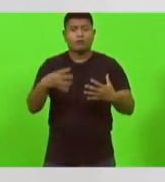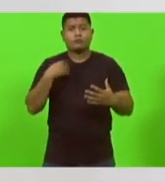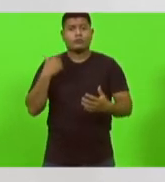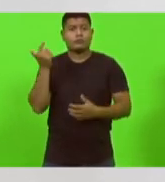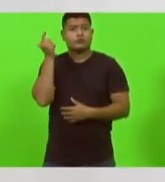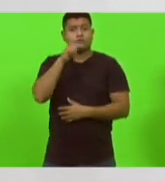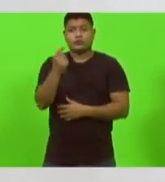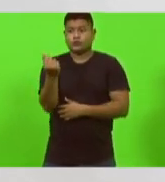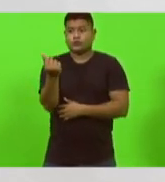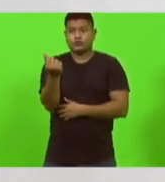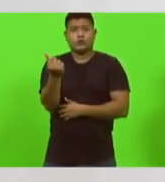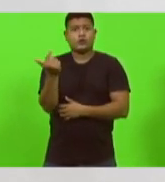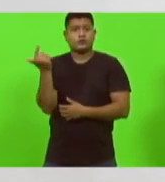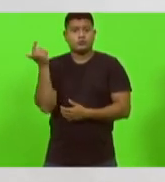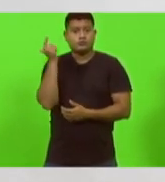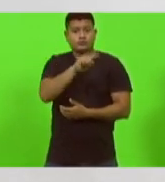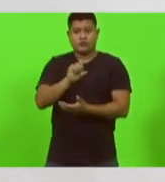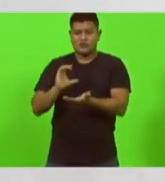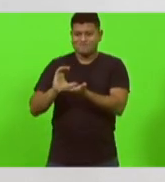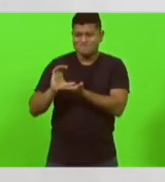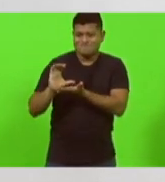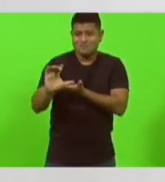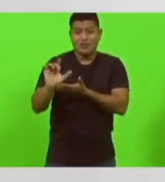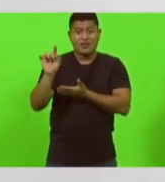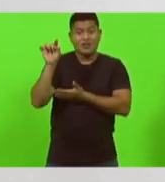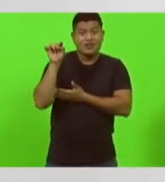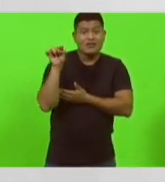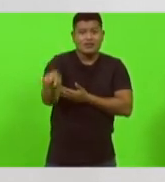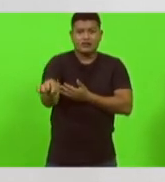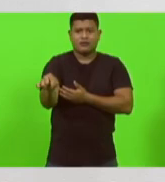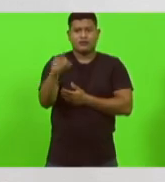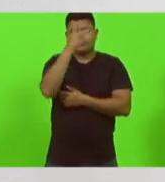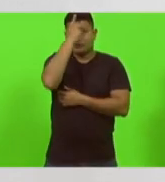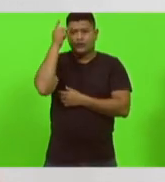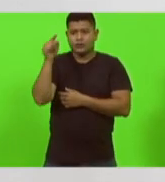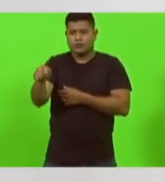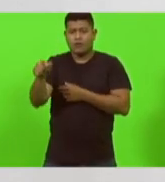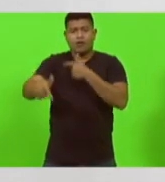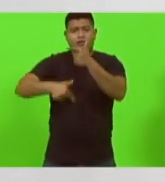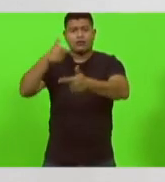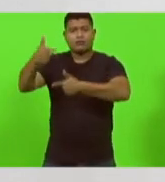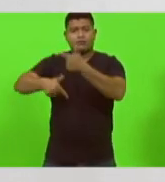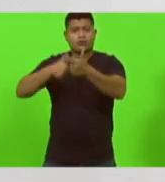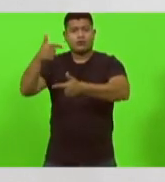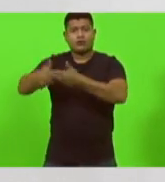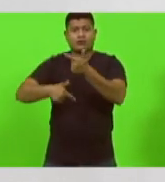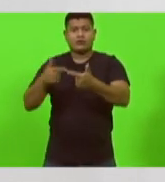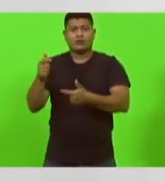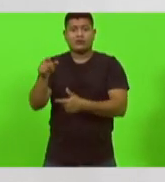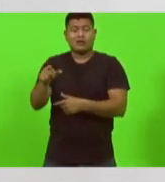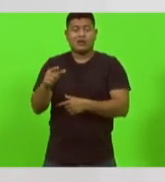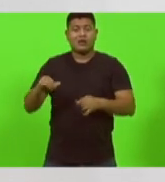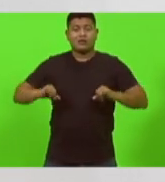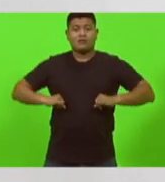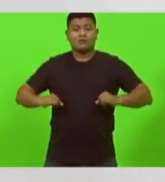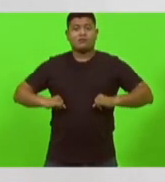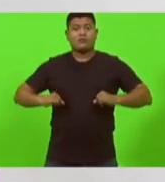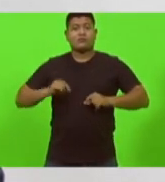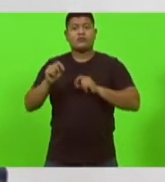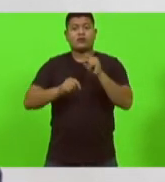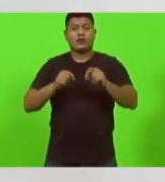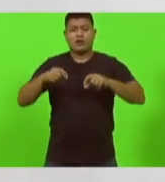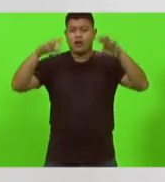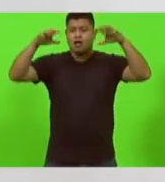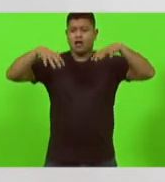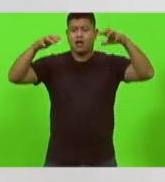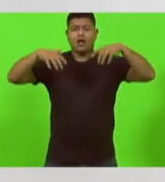lá na ponta, no agricultor que está lá, passando pela estiagem, pela falta de água, pela